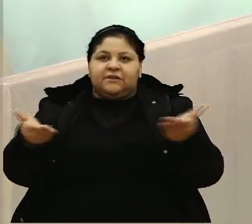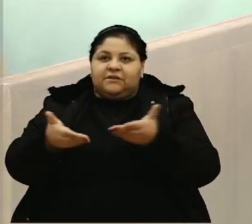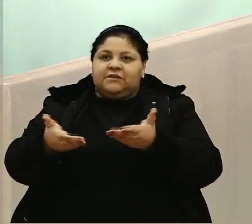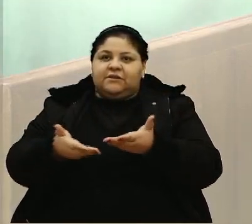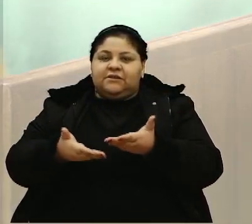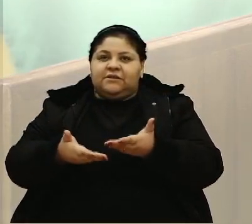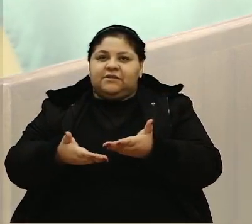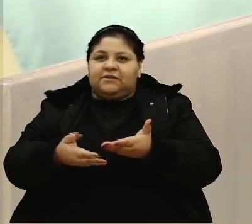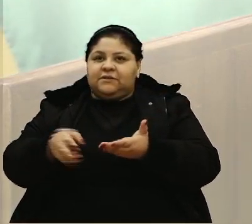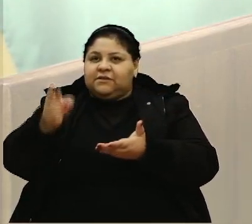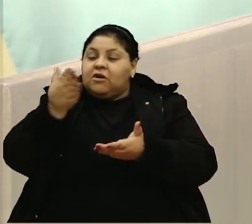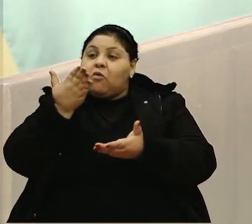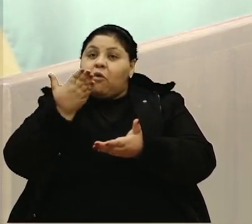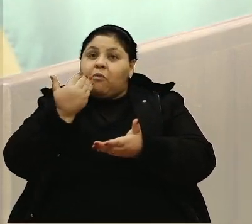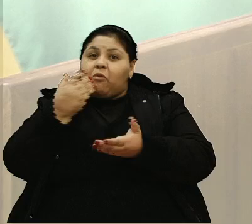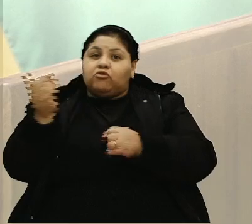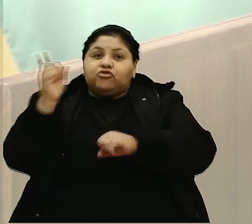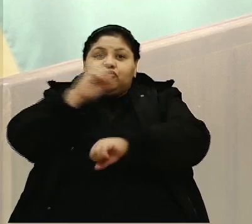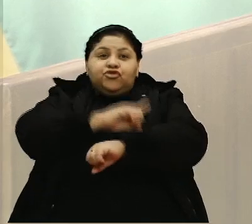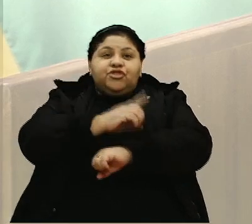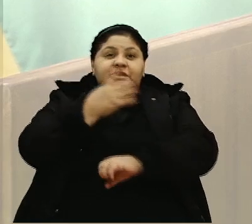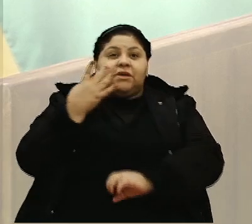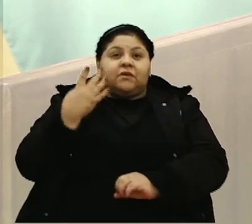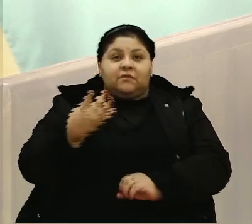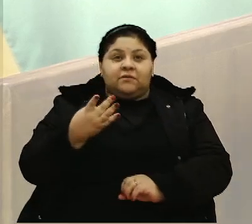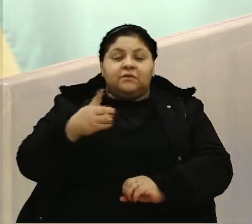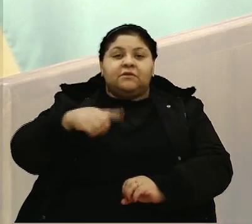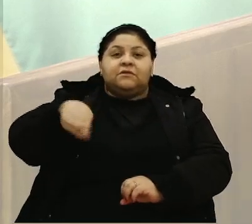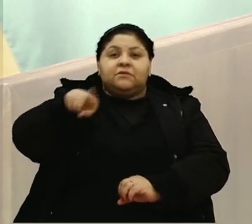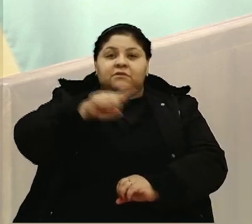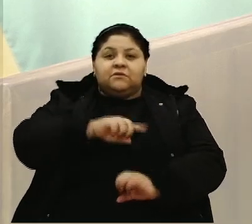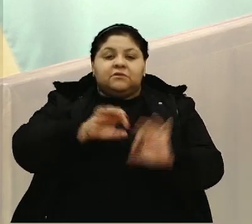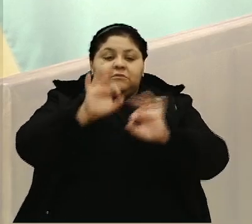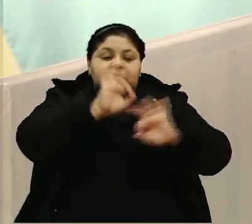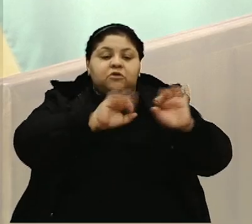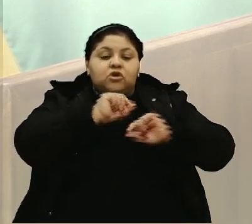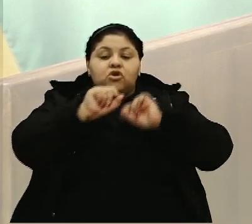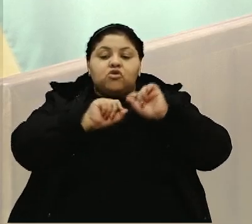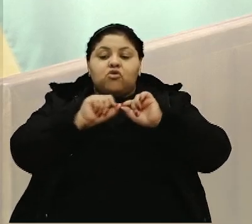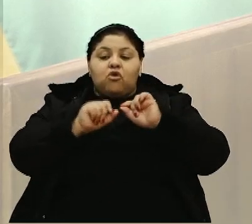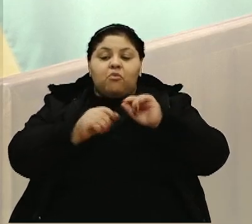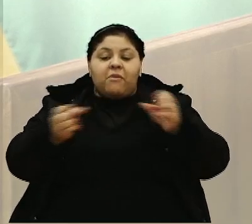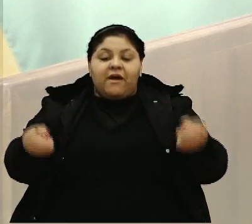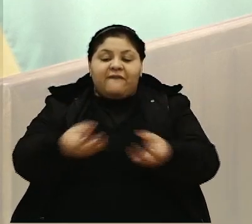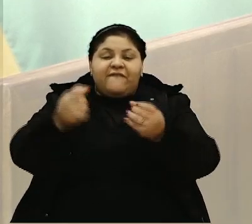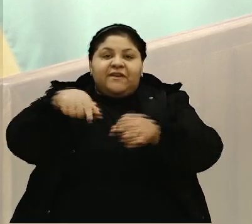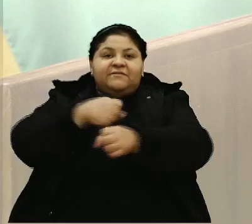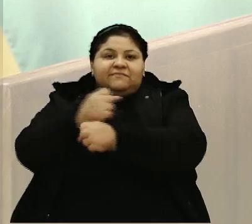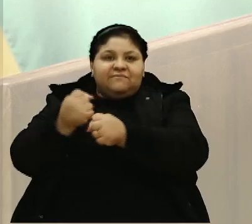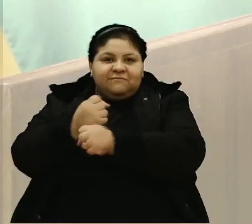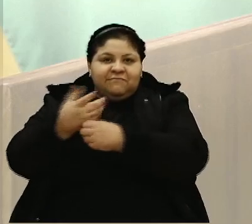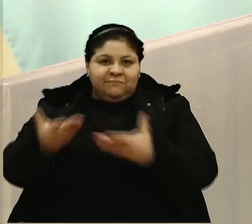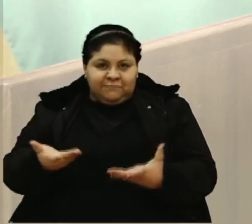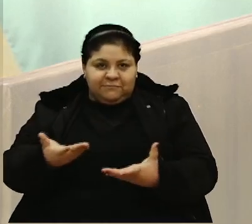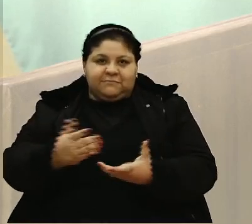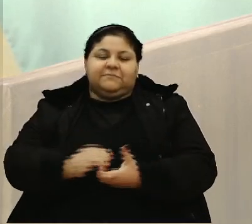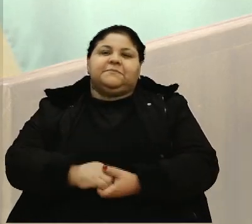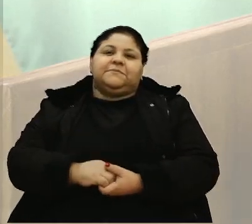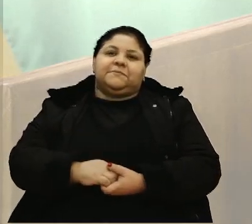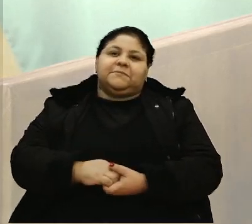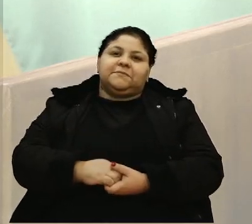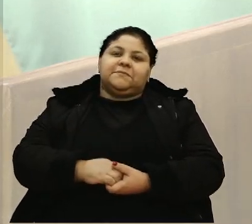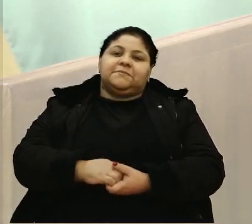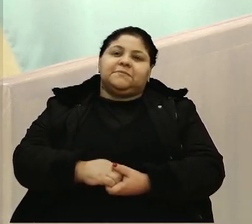agora dia 4, para que a gente alinhe como fazer a festa esse ano, o mutirão de Natal da Zona Norte,